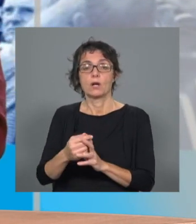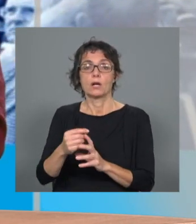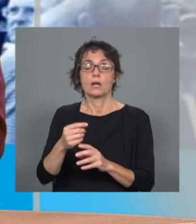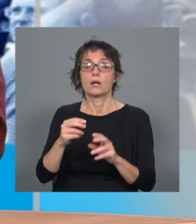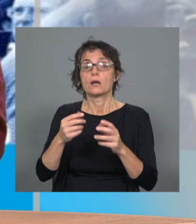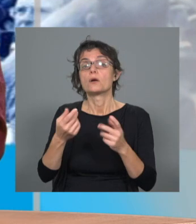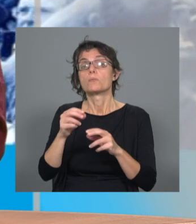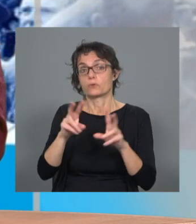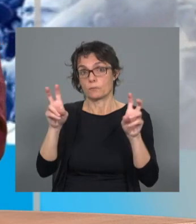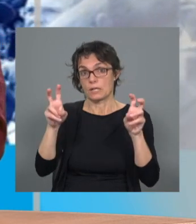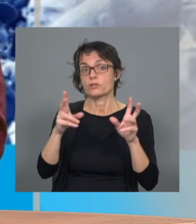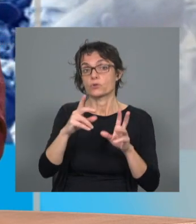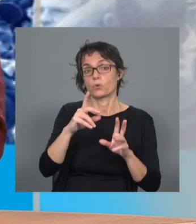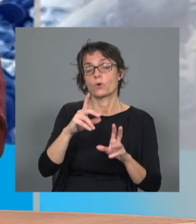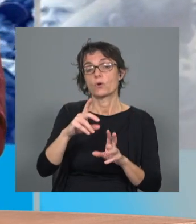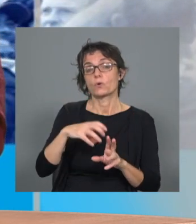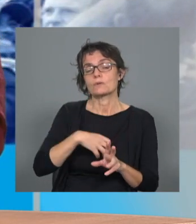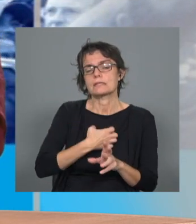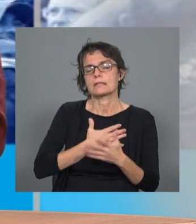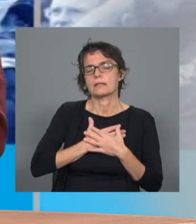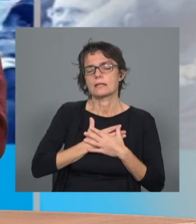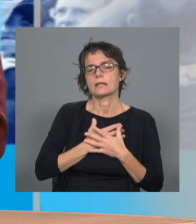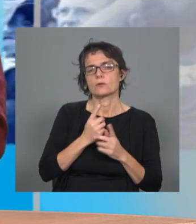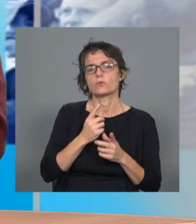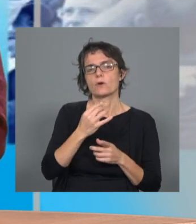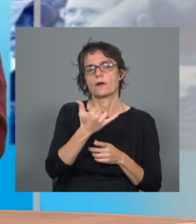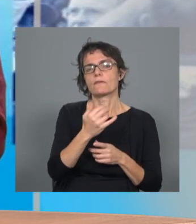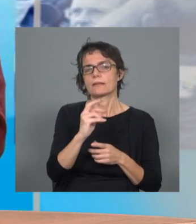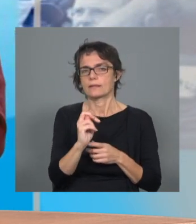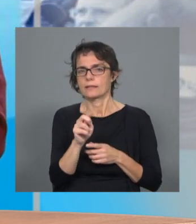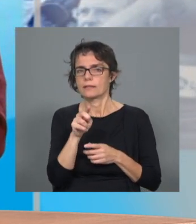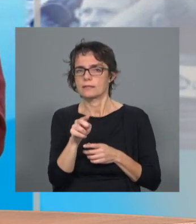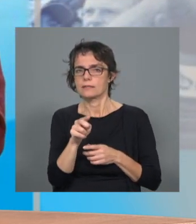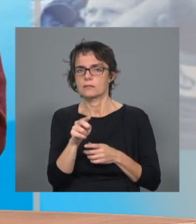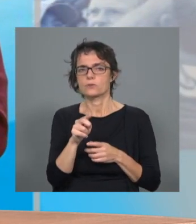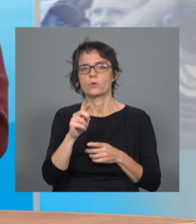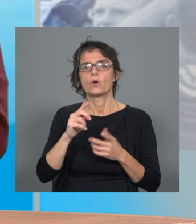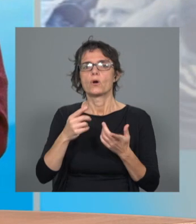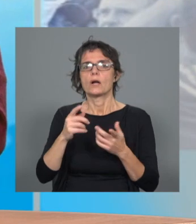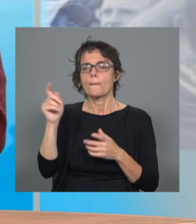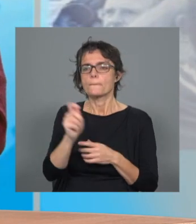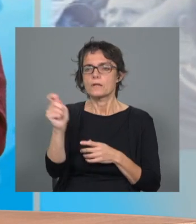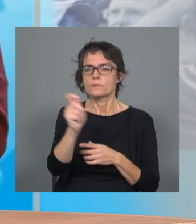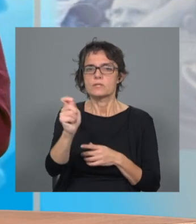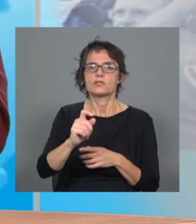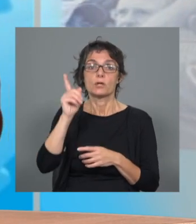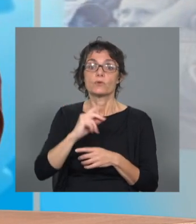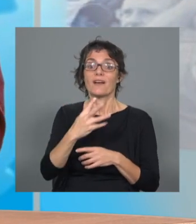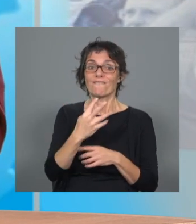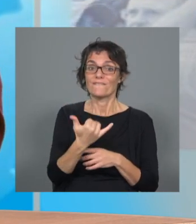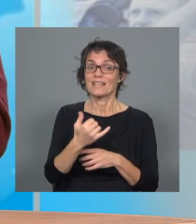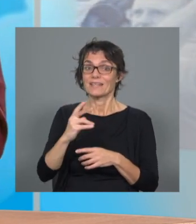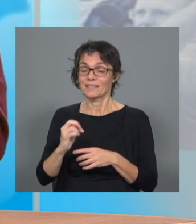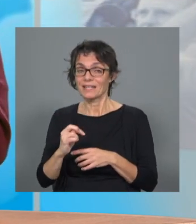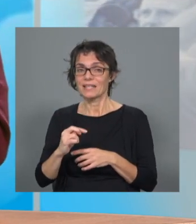23 que já foi aqui referido. O sentido 23 é uma dinâmica mensal, nos dias 23 de cada mês. As outras dioceses também